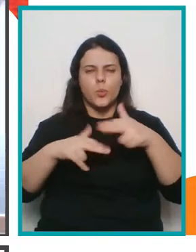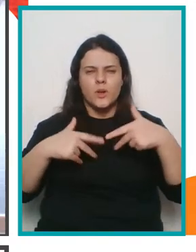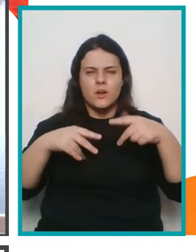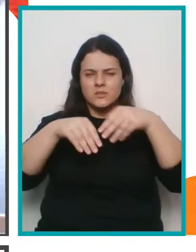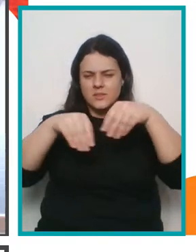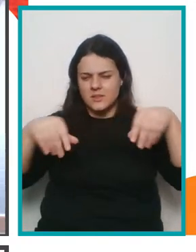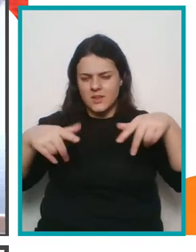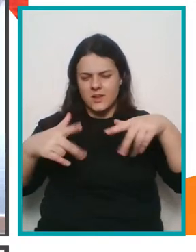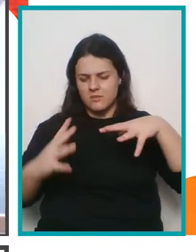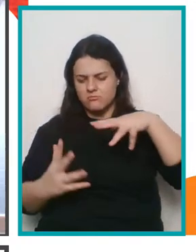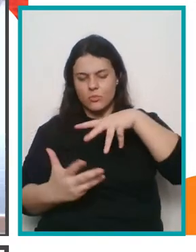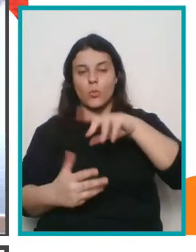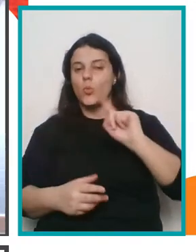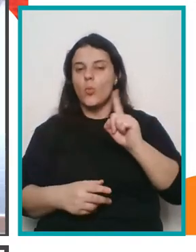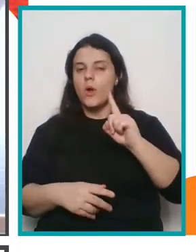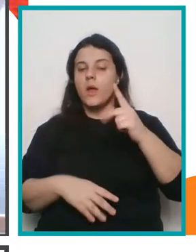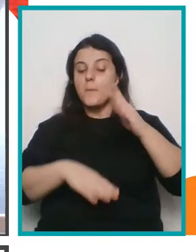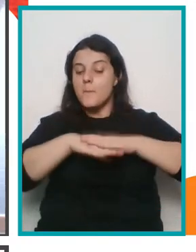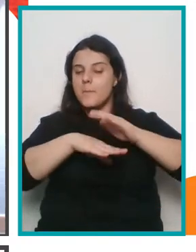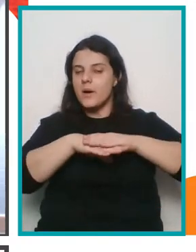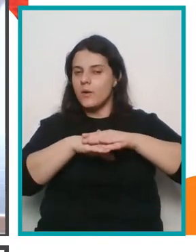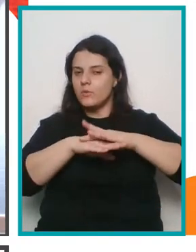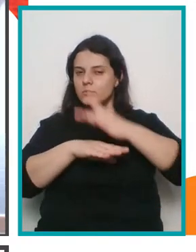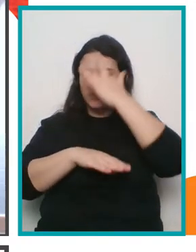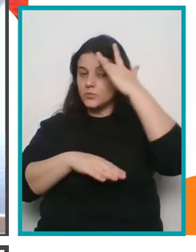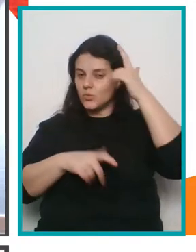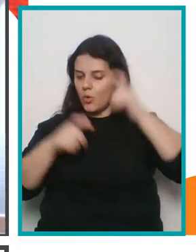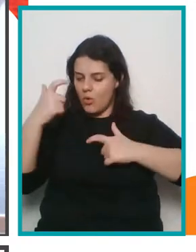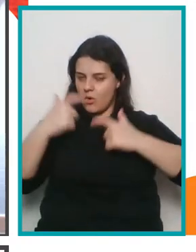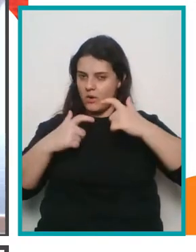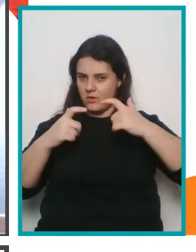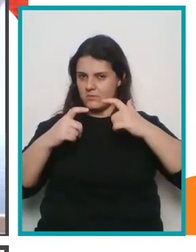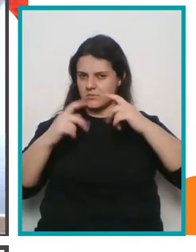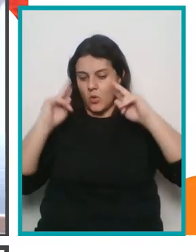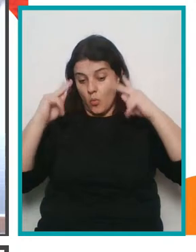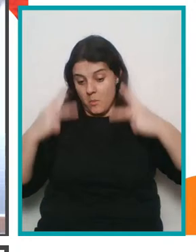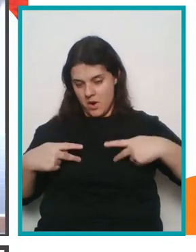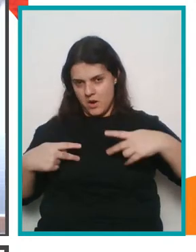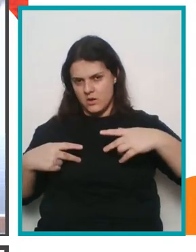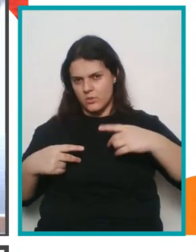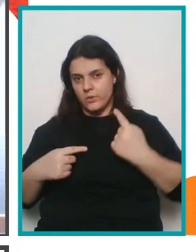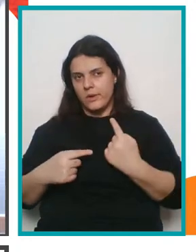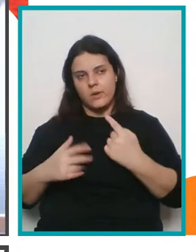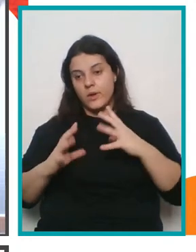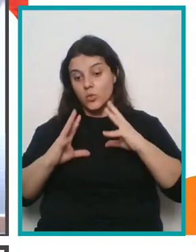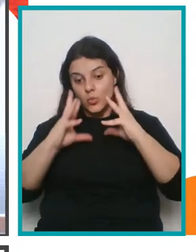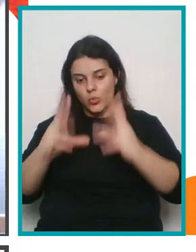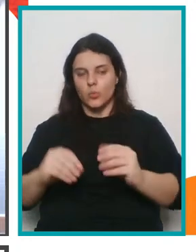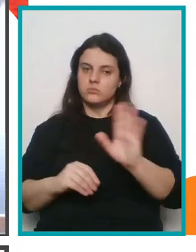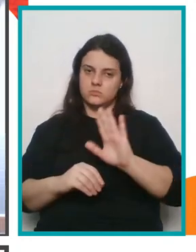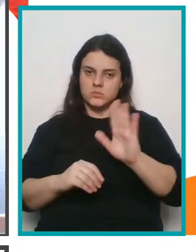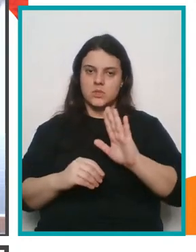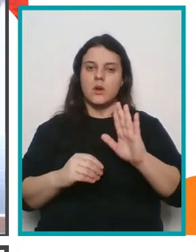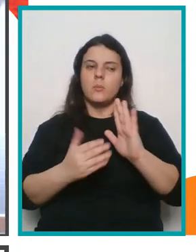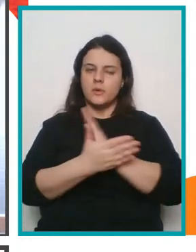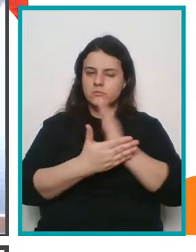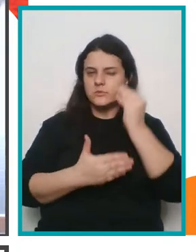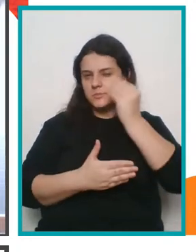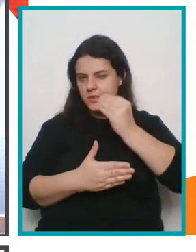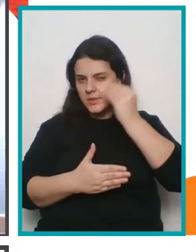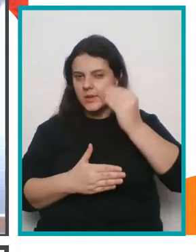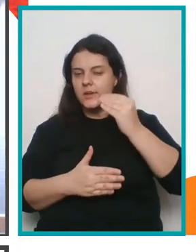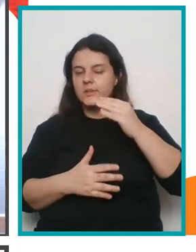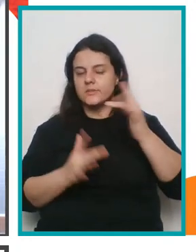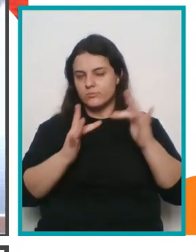experiência com o mundo, que é esse tipo de experiência colonizador e predador, que não sabe se relacionar com a natureza e sim usado